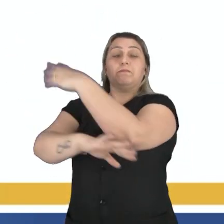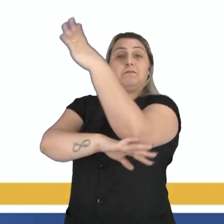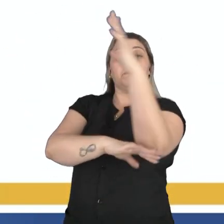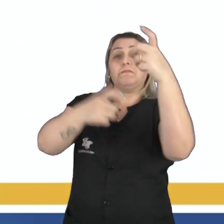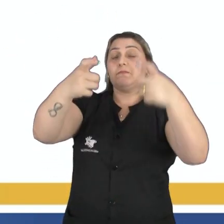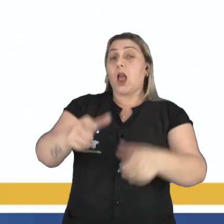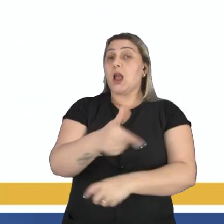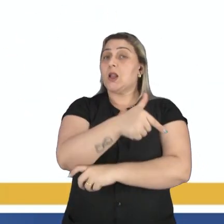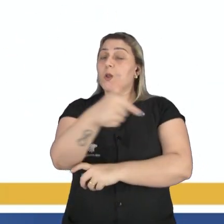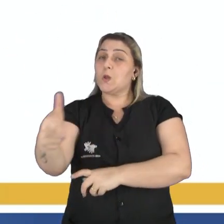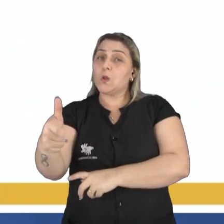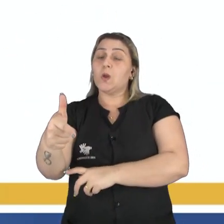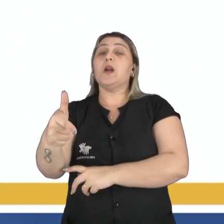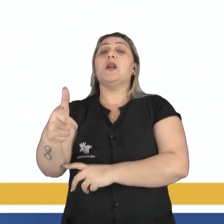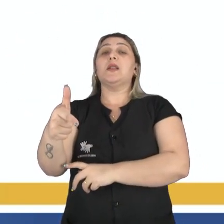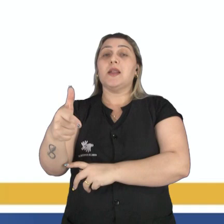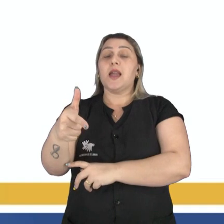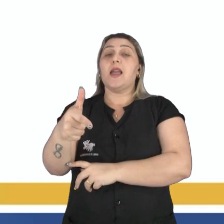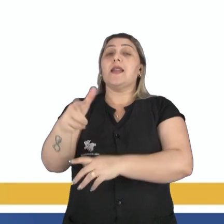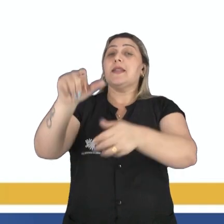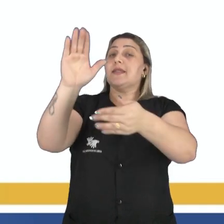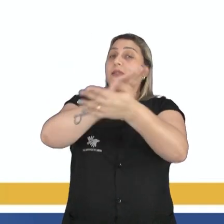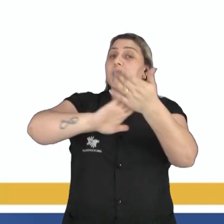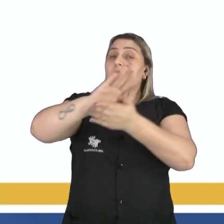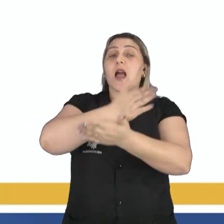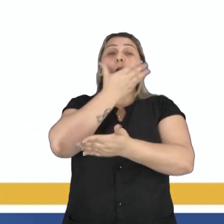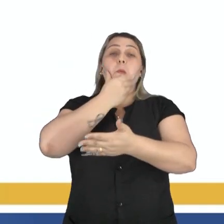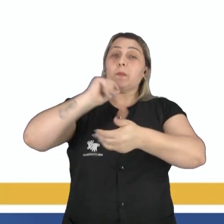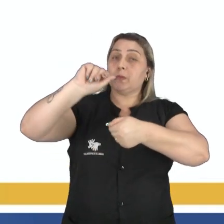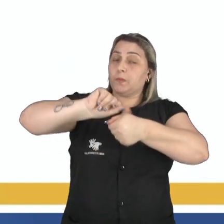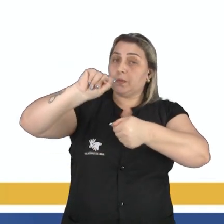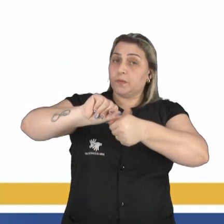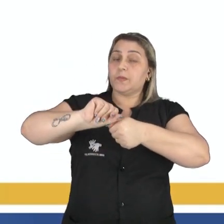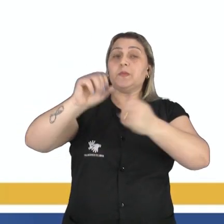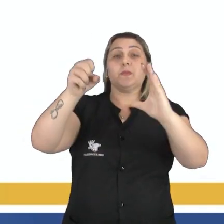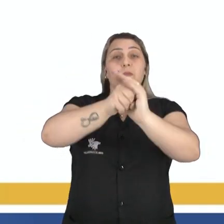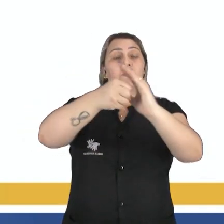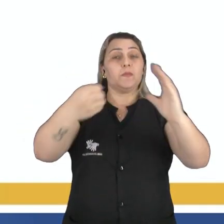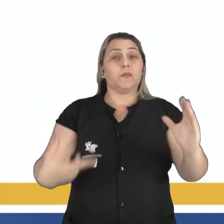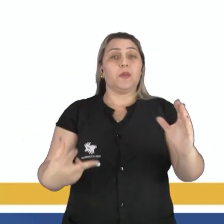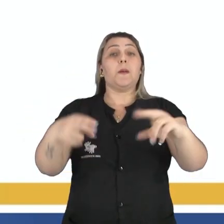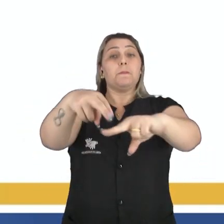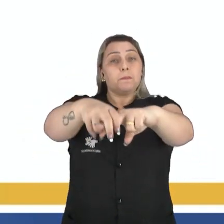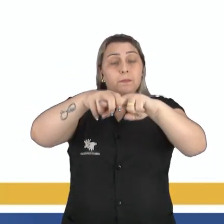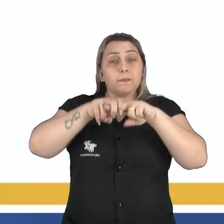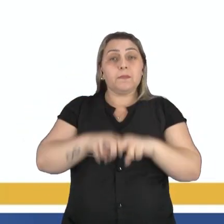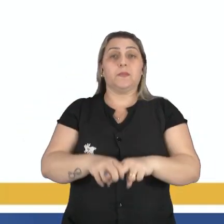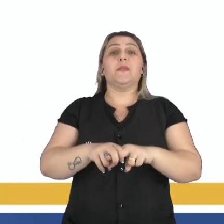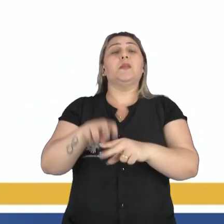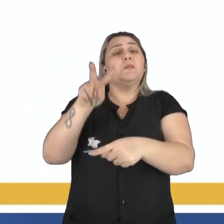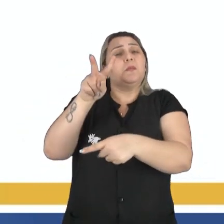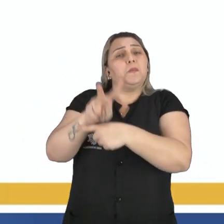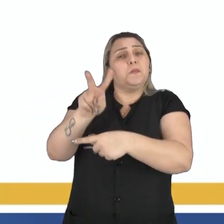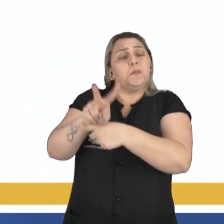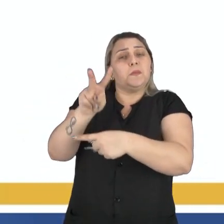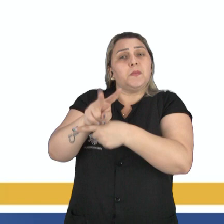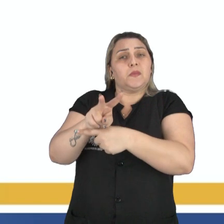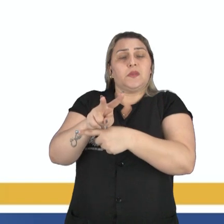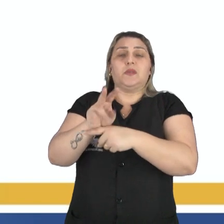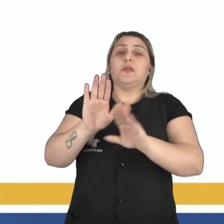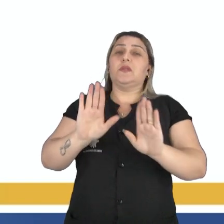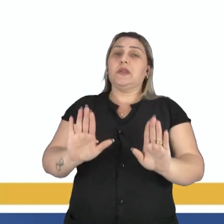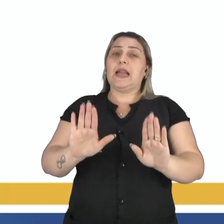área não há intervenção humana. Suas características naturais são, portanto, preservadas.